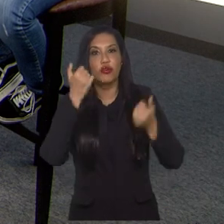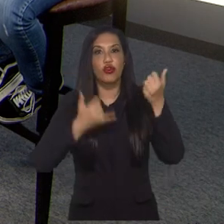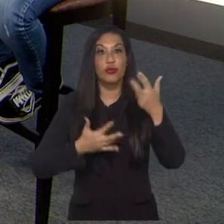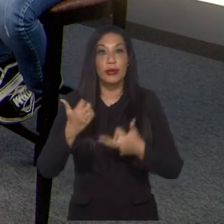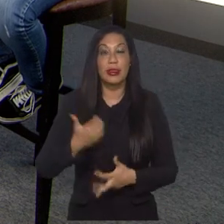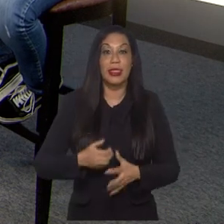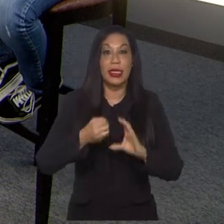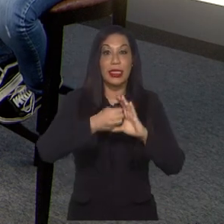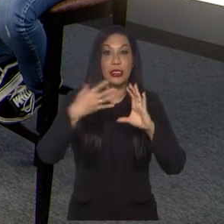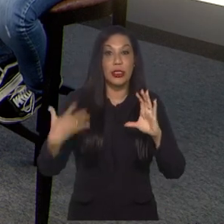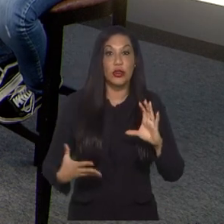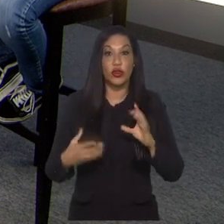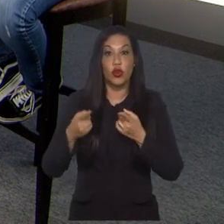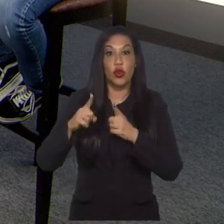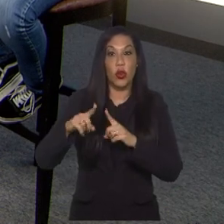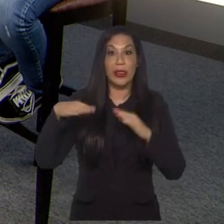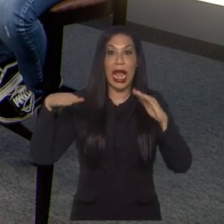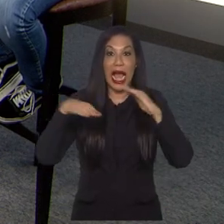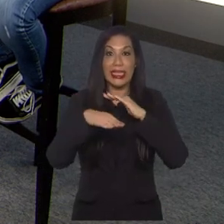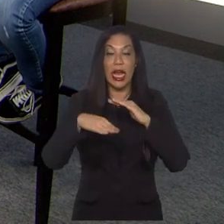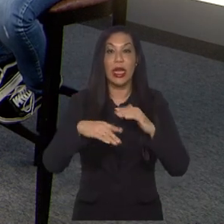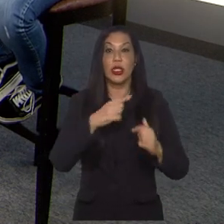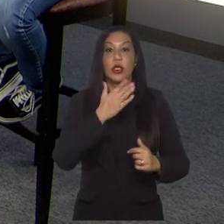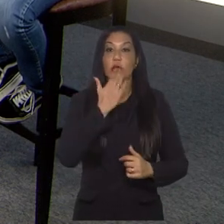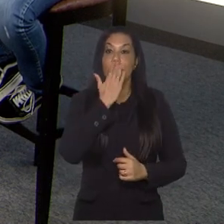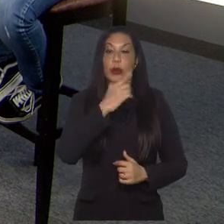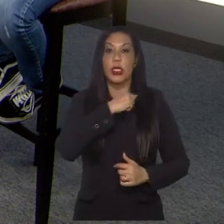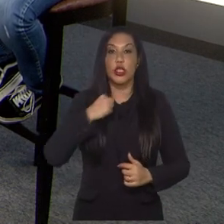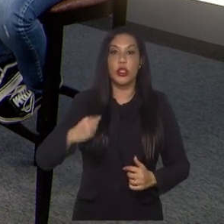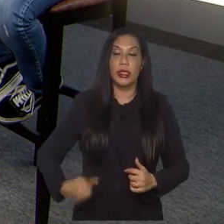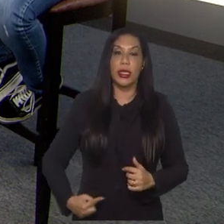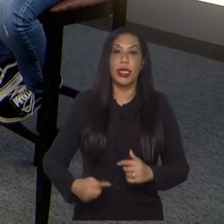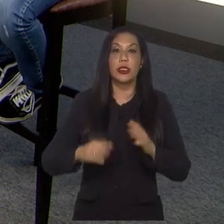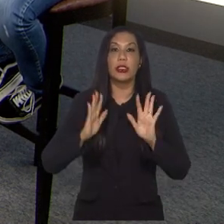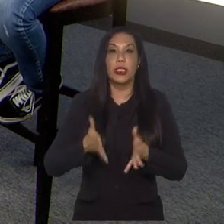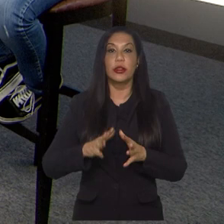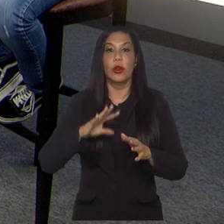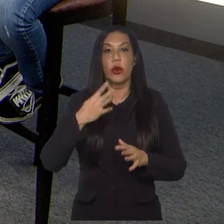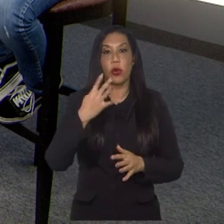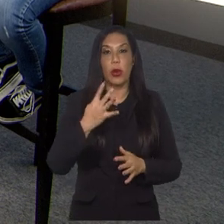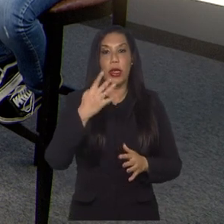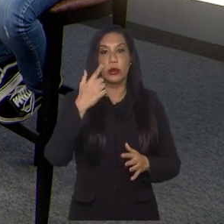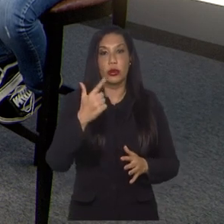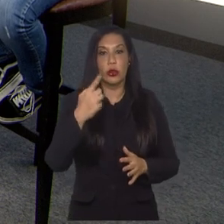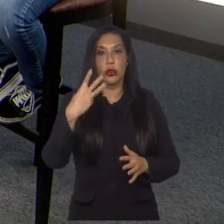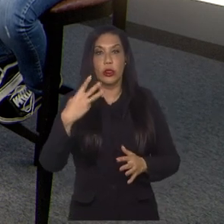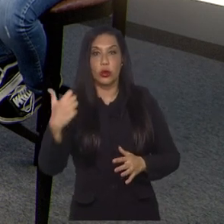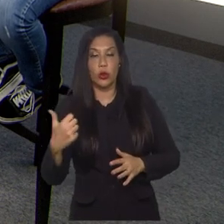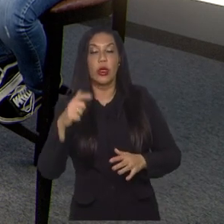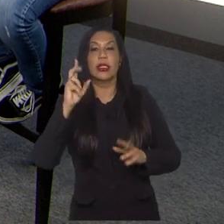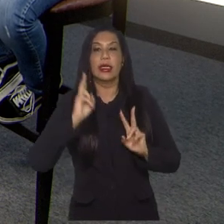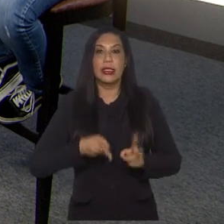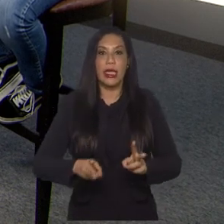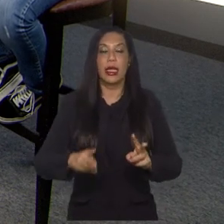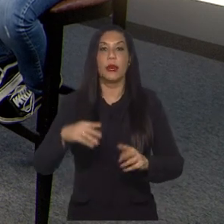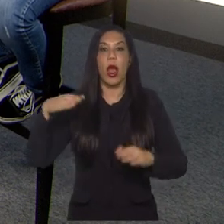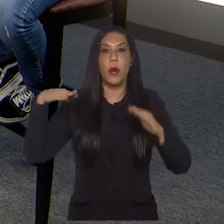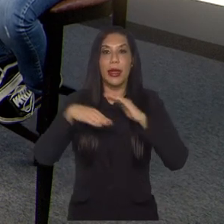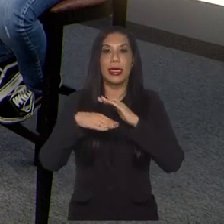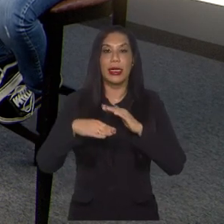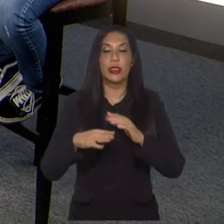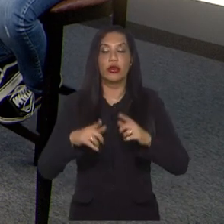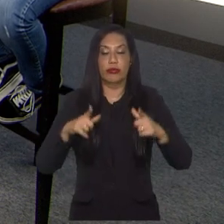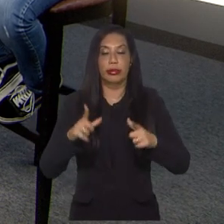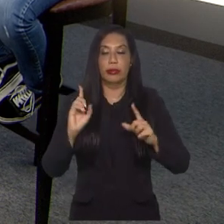uma das características do contra-ataque desse time chinês é como justamente ela joga nesse 4-2-3-1, sempre tem uma atacante na